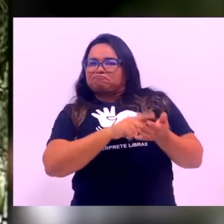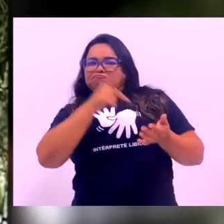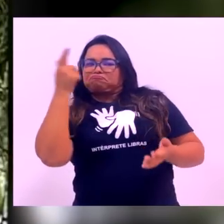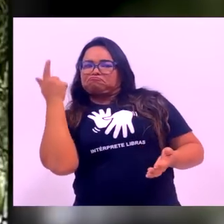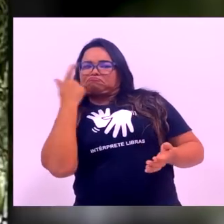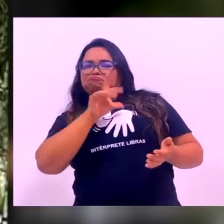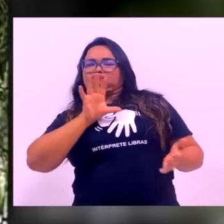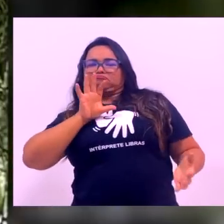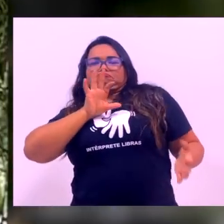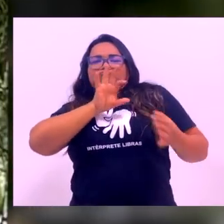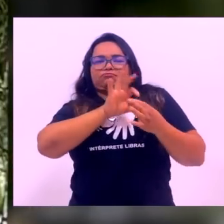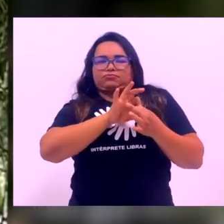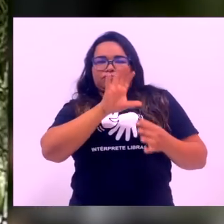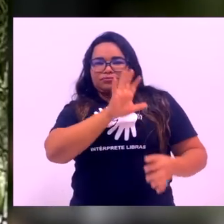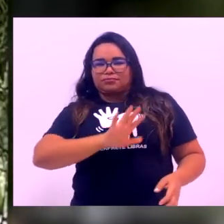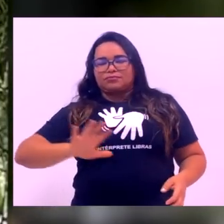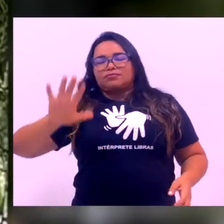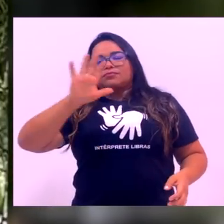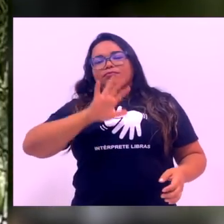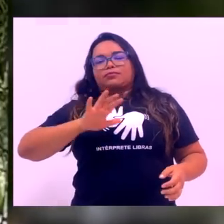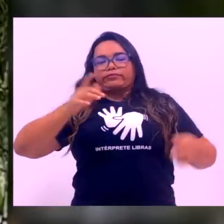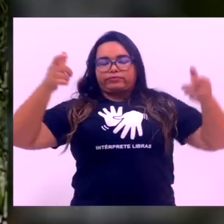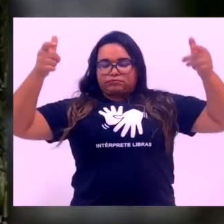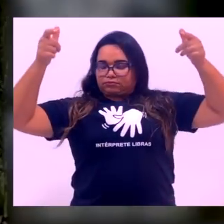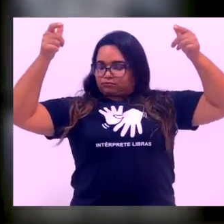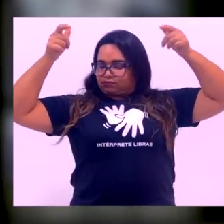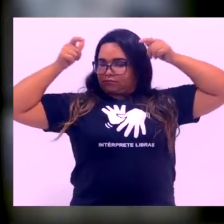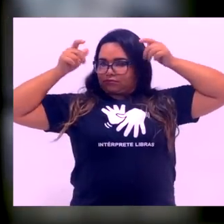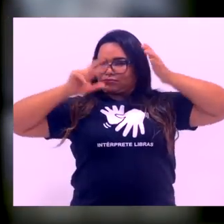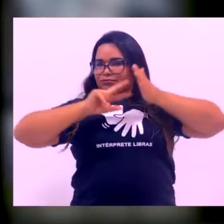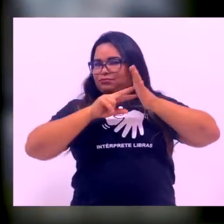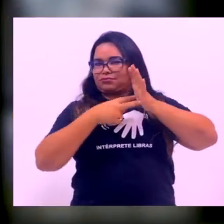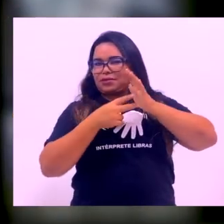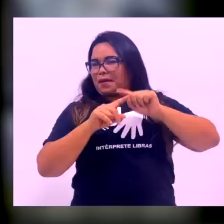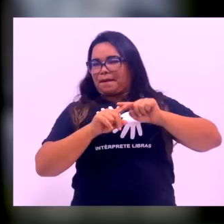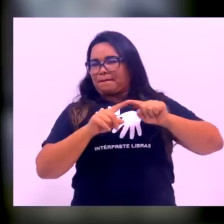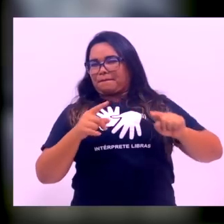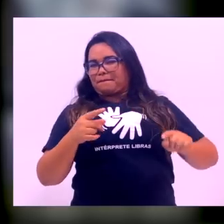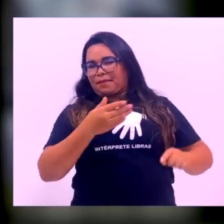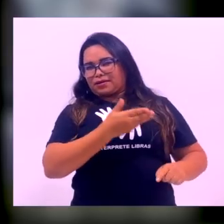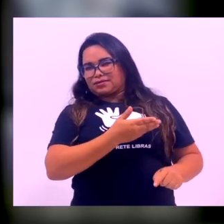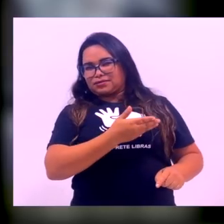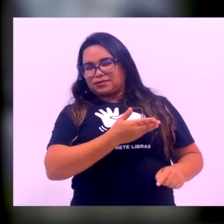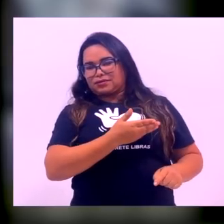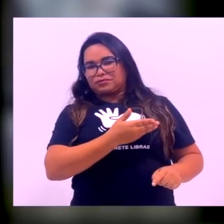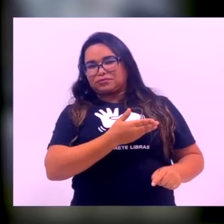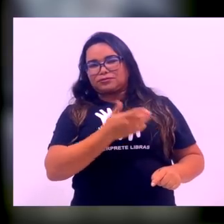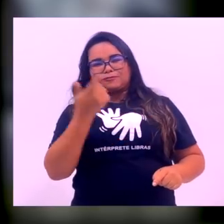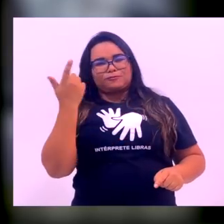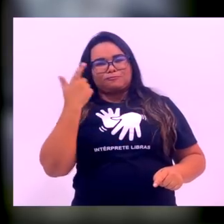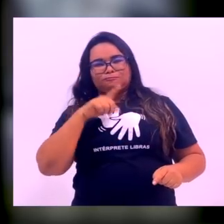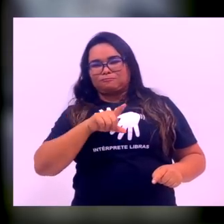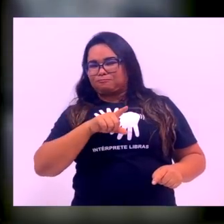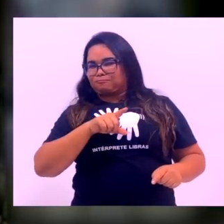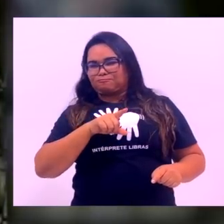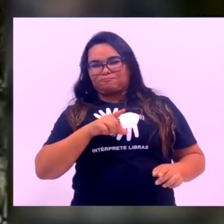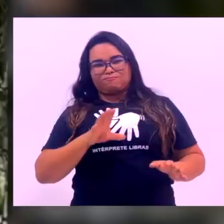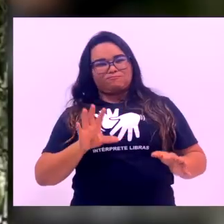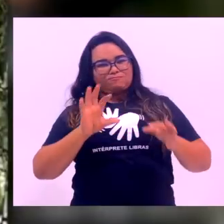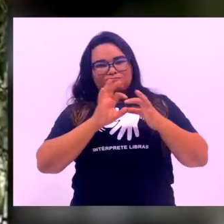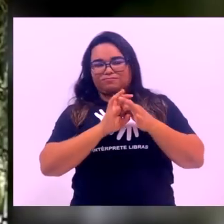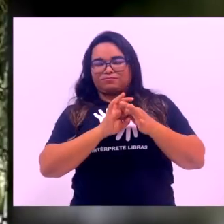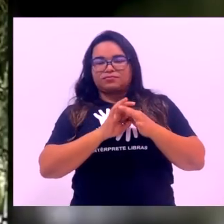conseguido reunificar a Europa e por isso a coroa foi parar na sua cabeça. Mas o reino sucumbiu e se